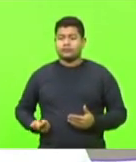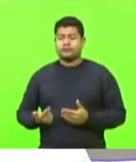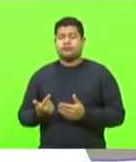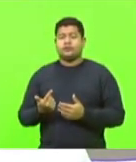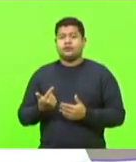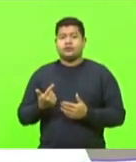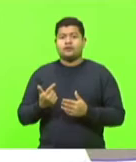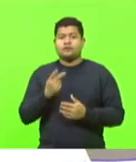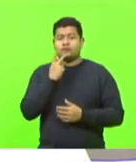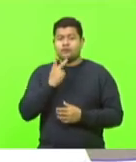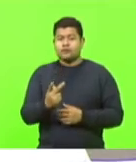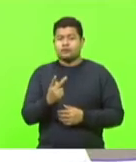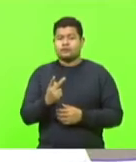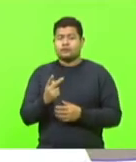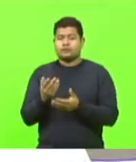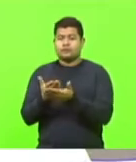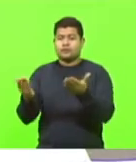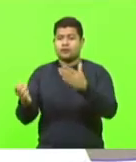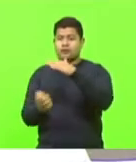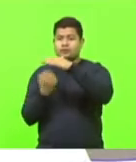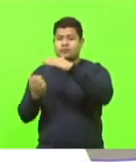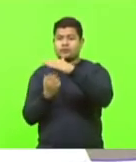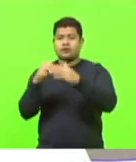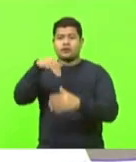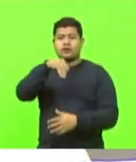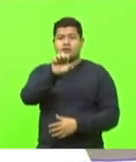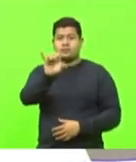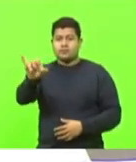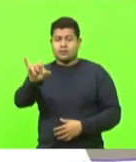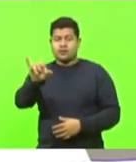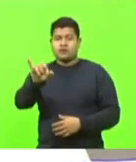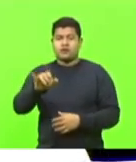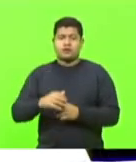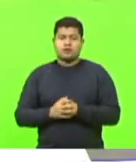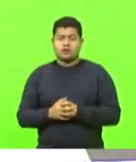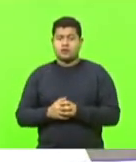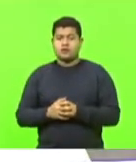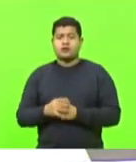e microempresas. Em discussão?